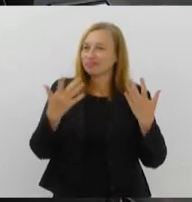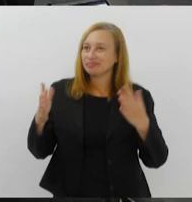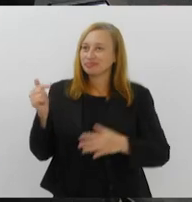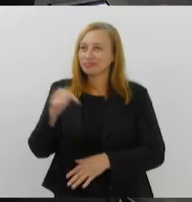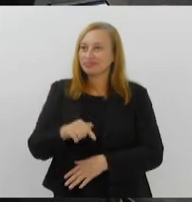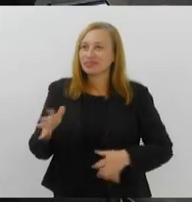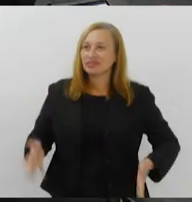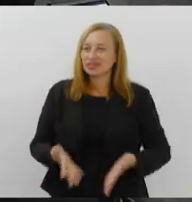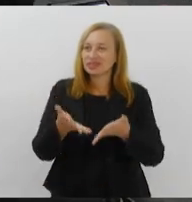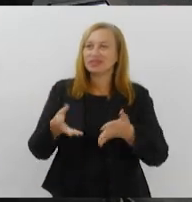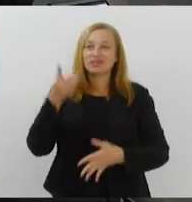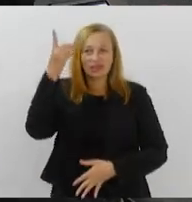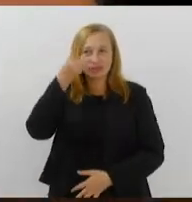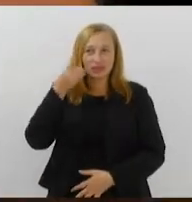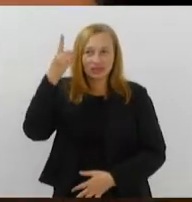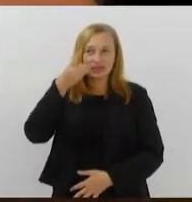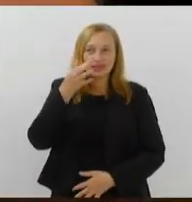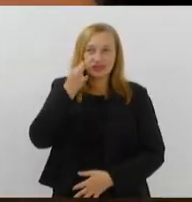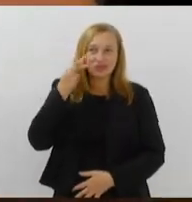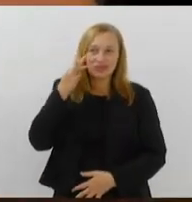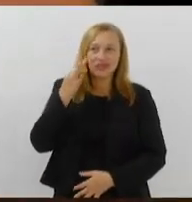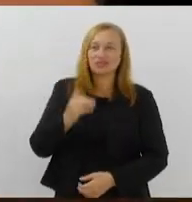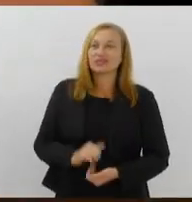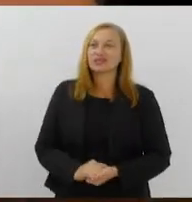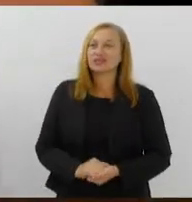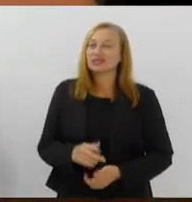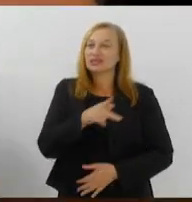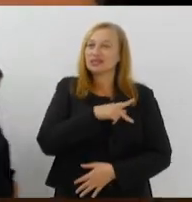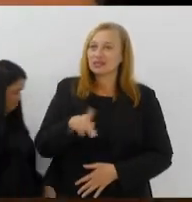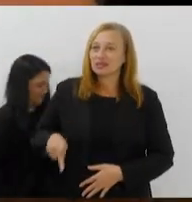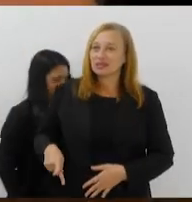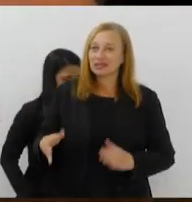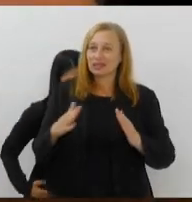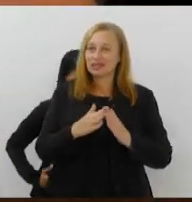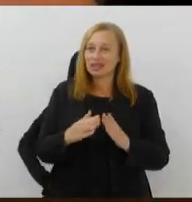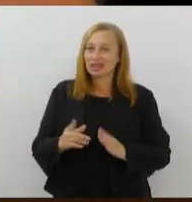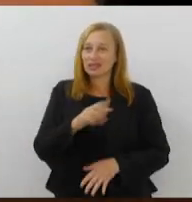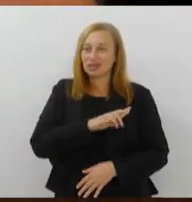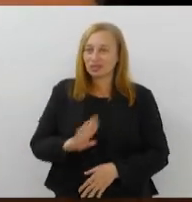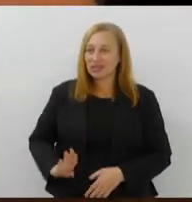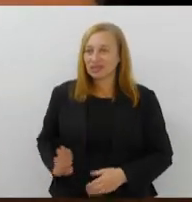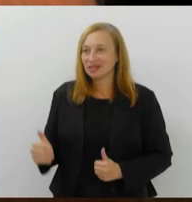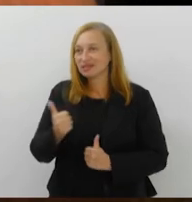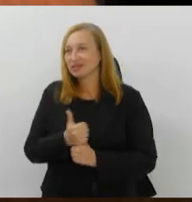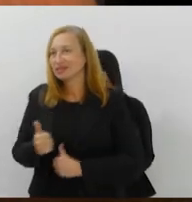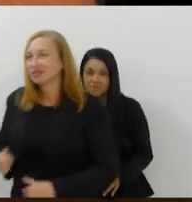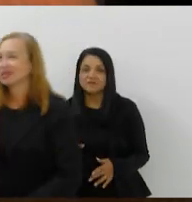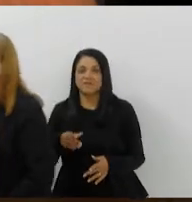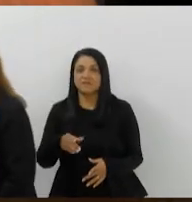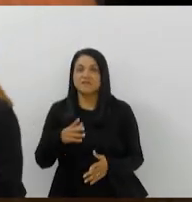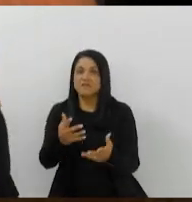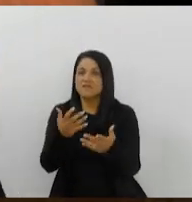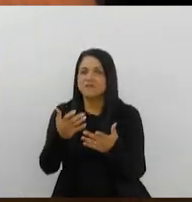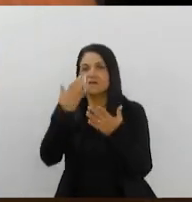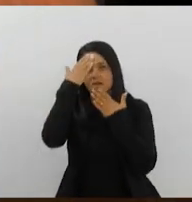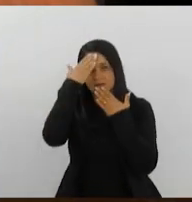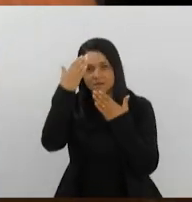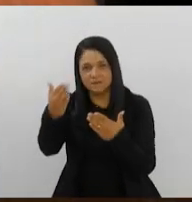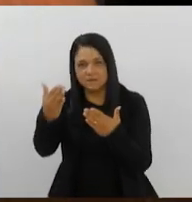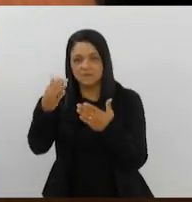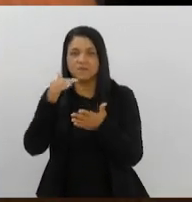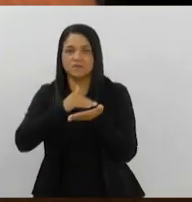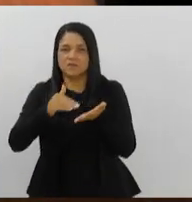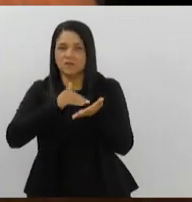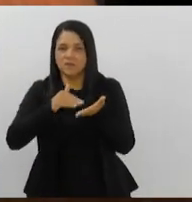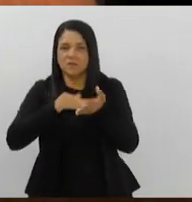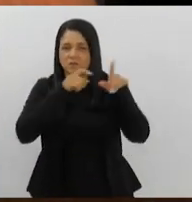a iniciativa do deputado Flávio Serafini, do presidente desta casa, Rodrigo Bacelar. Queria também agradecer aqui o nosso